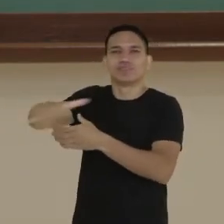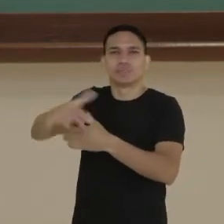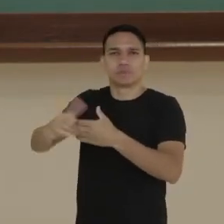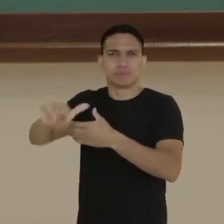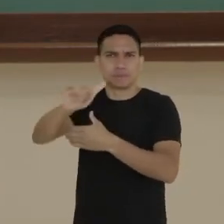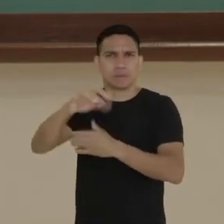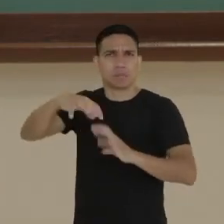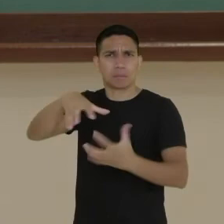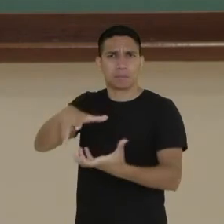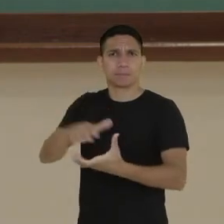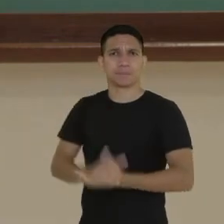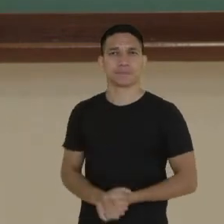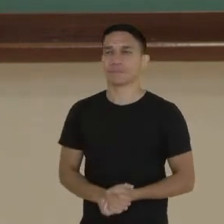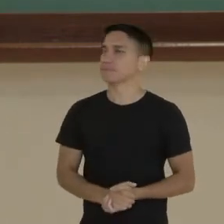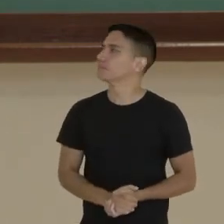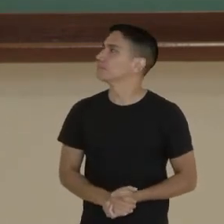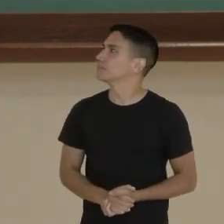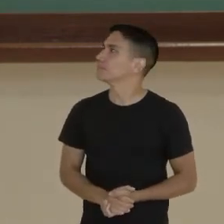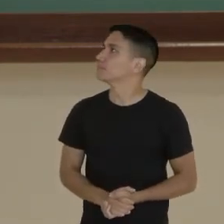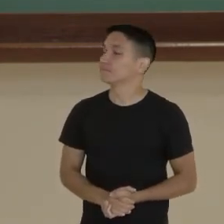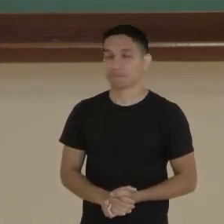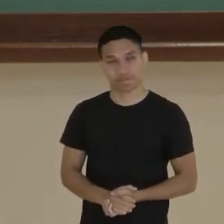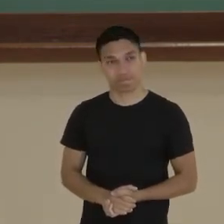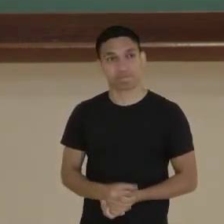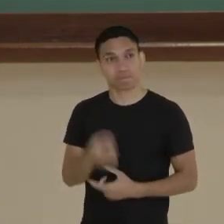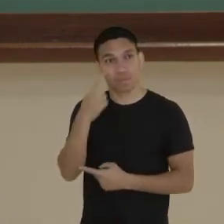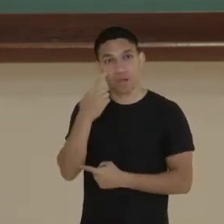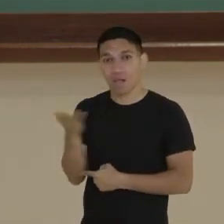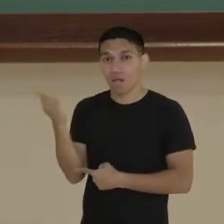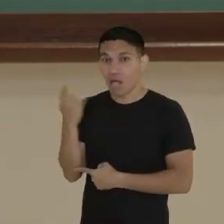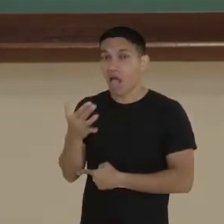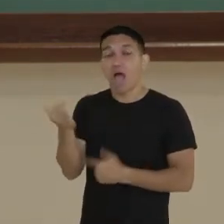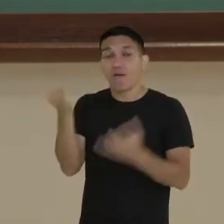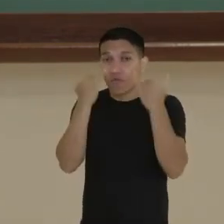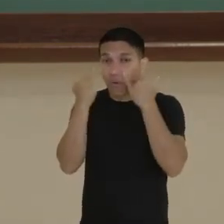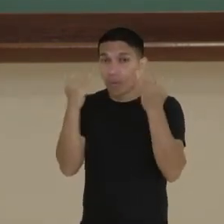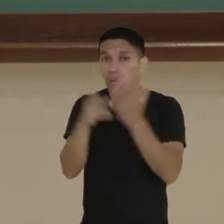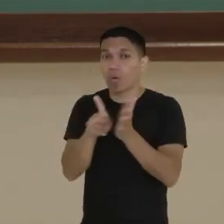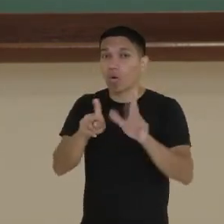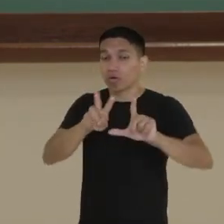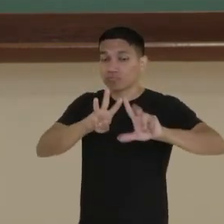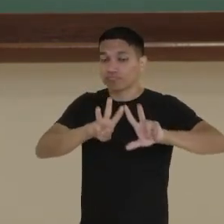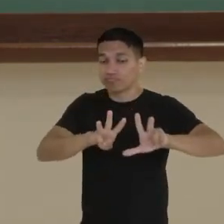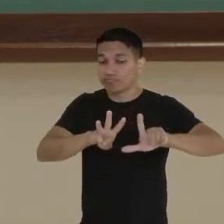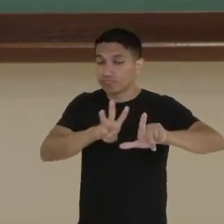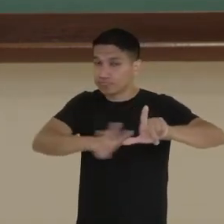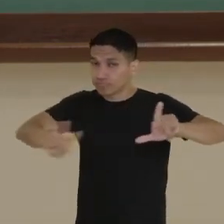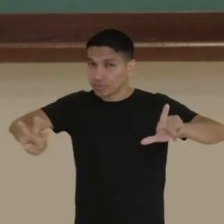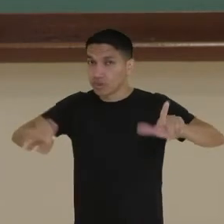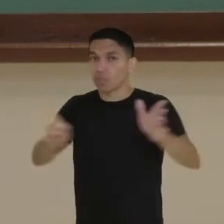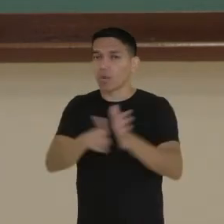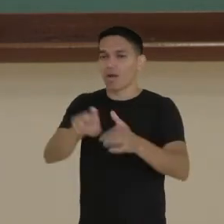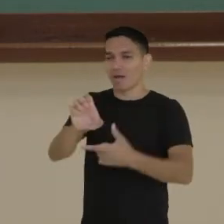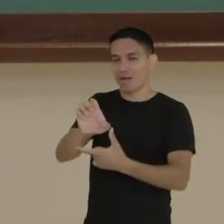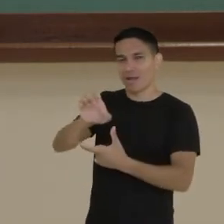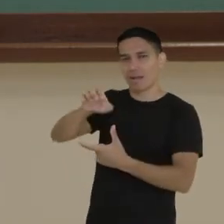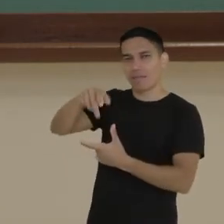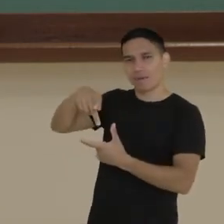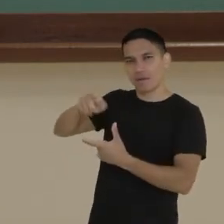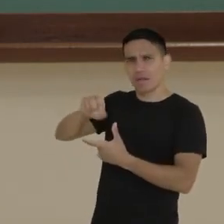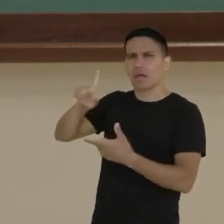certo? Veja que esses dados eu tirei dessa chamada EPE, Empresa de Pesquisas